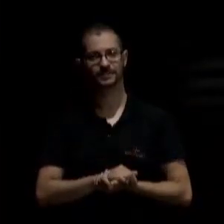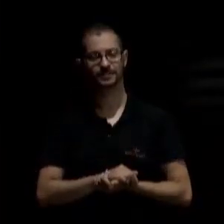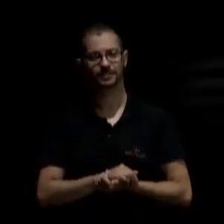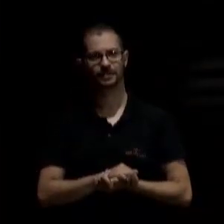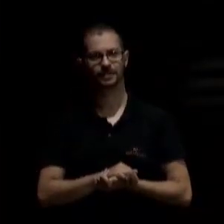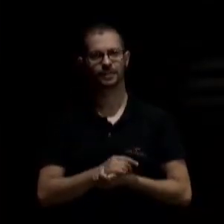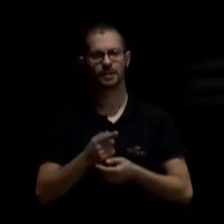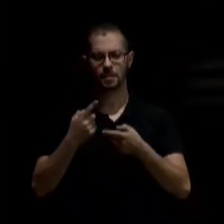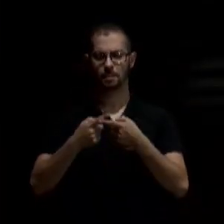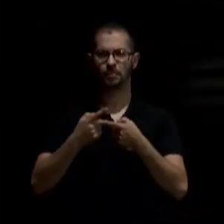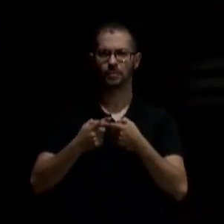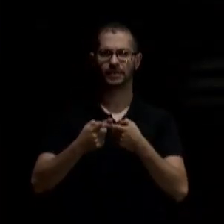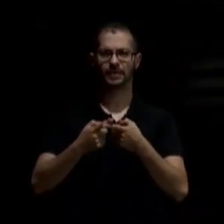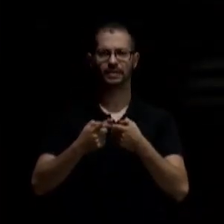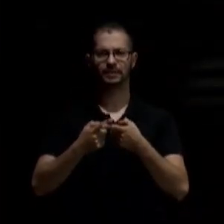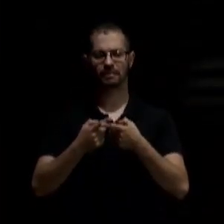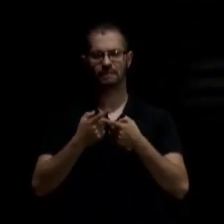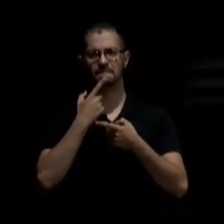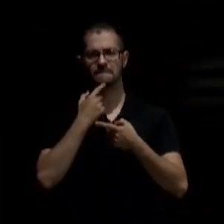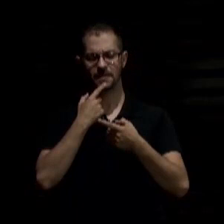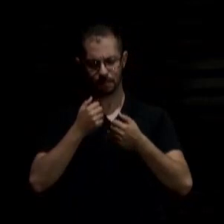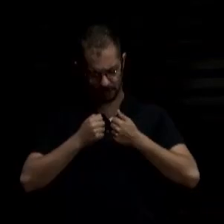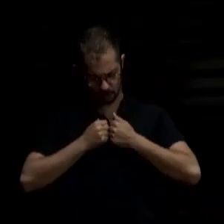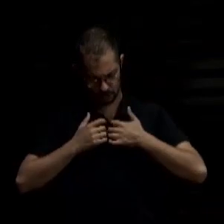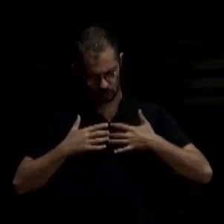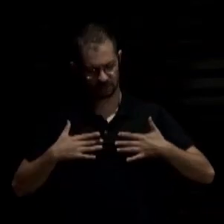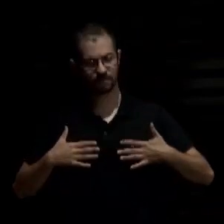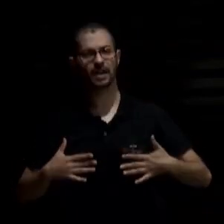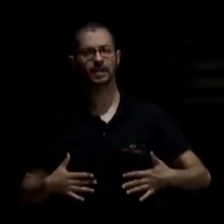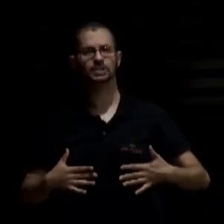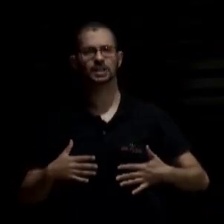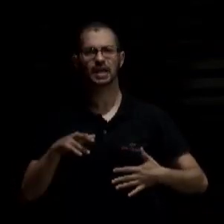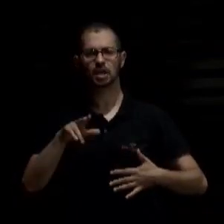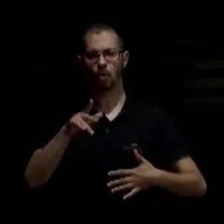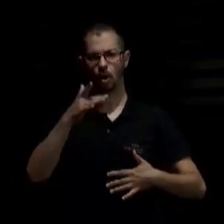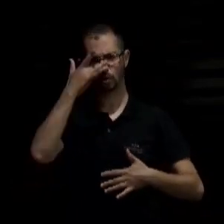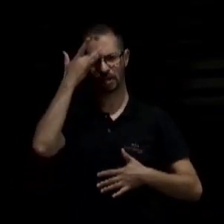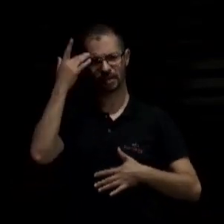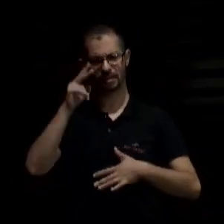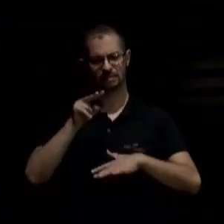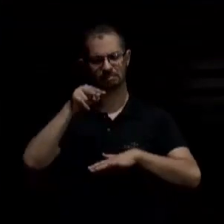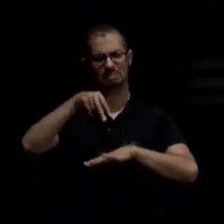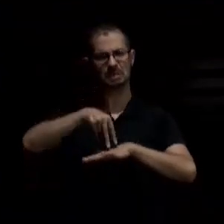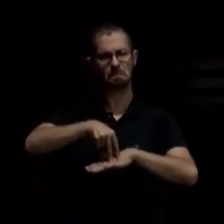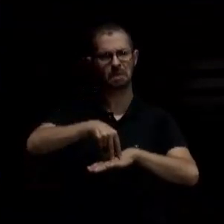Porque está vermelho o traje, e as tuas vestes como as daquele que pisa uvas no lagar? Opa!